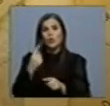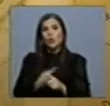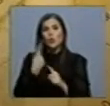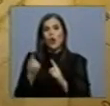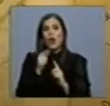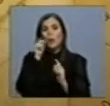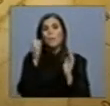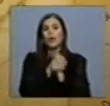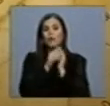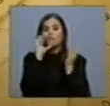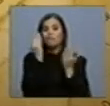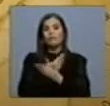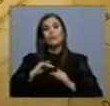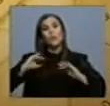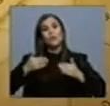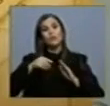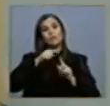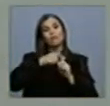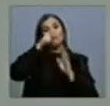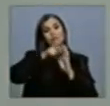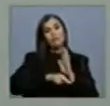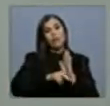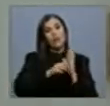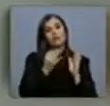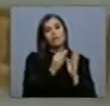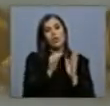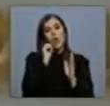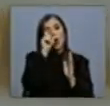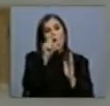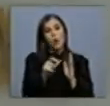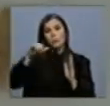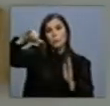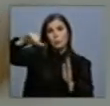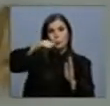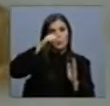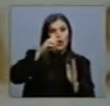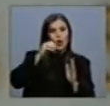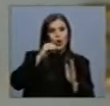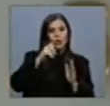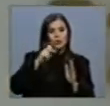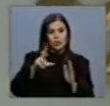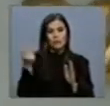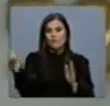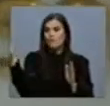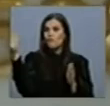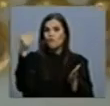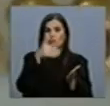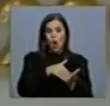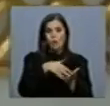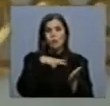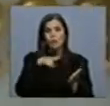morto. Inicialmente sepultado em Laon, o cavaleiro do ar Óscar Monteiro Torres regressou finalmente a Portugal